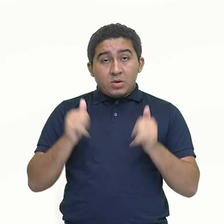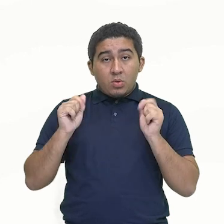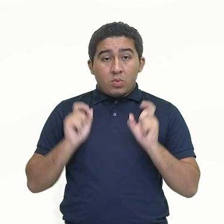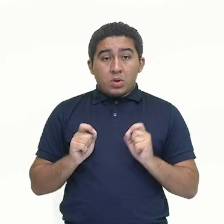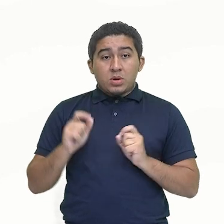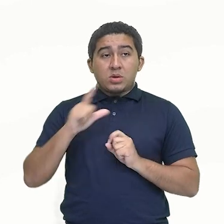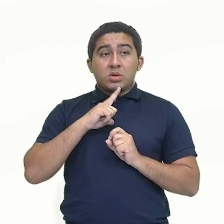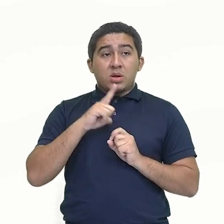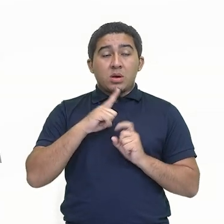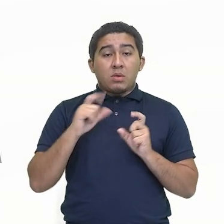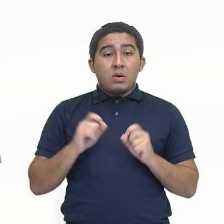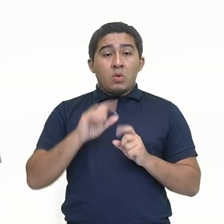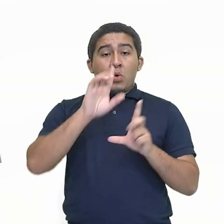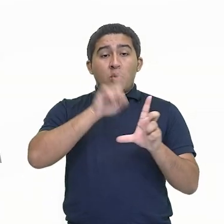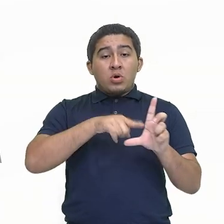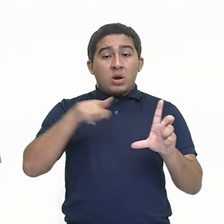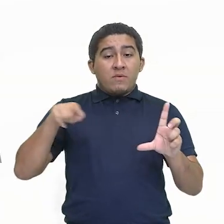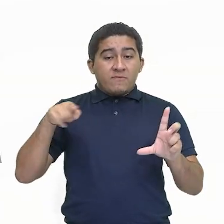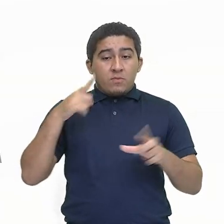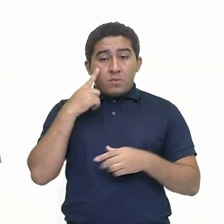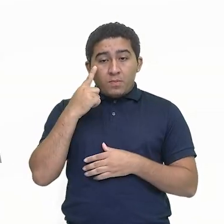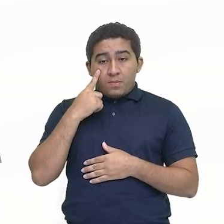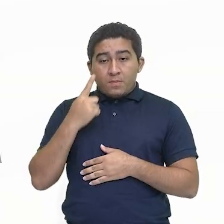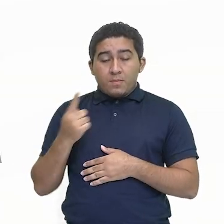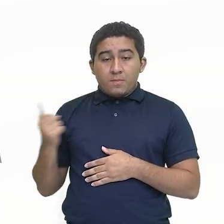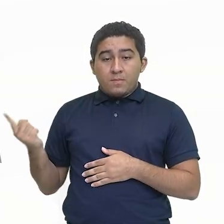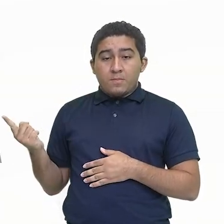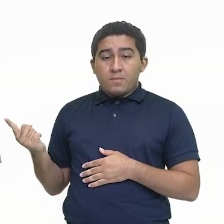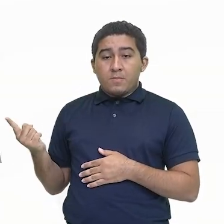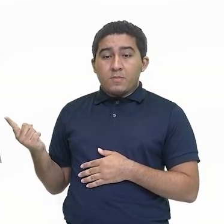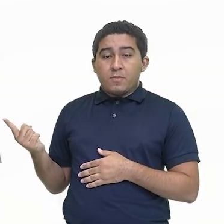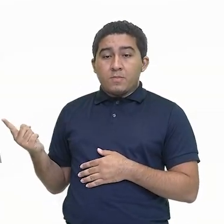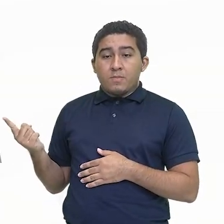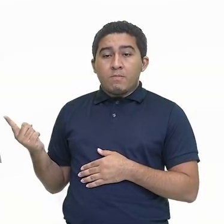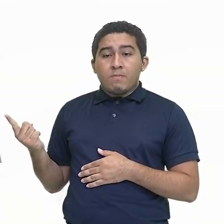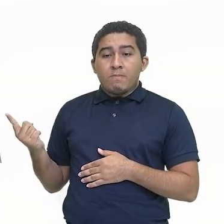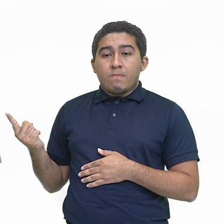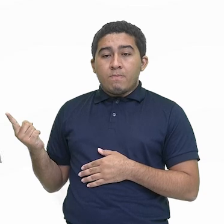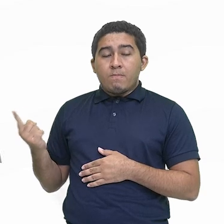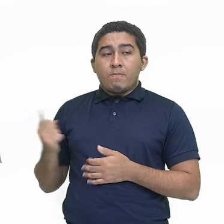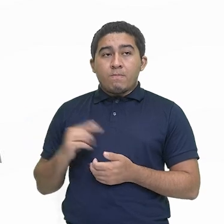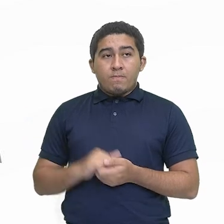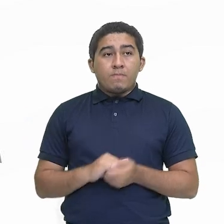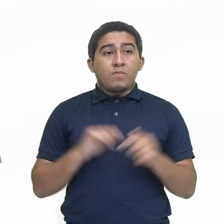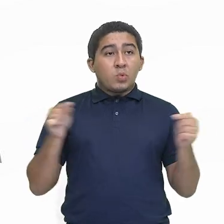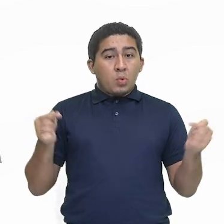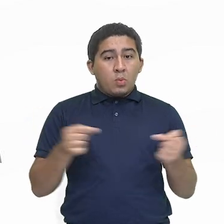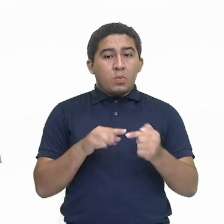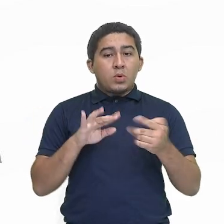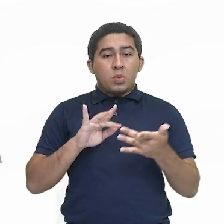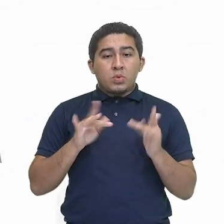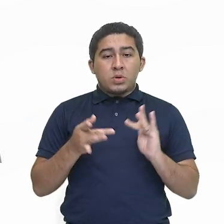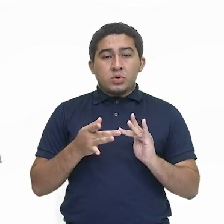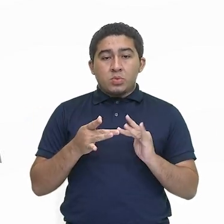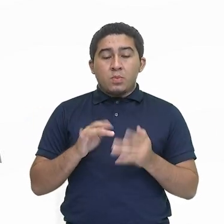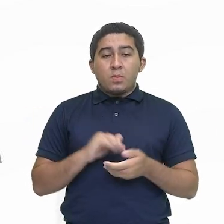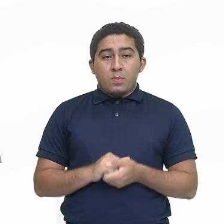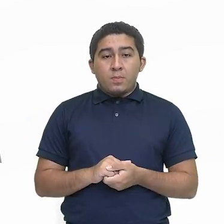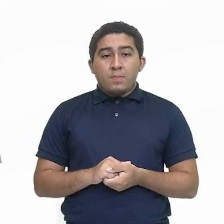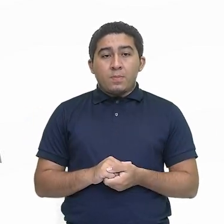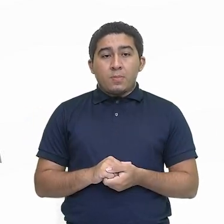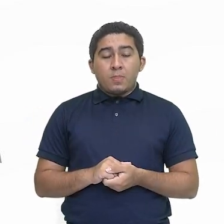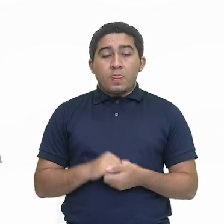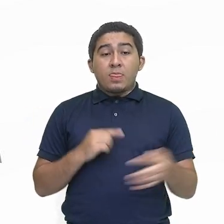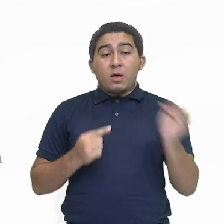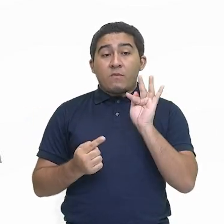tenho aí o gráfico dessa função, tá? Justamente desse contexto aí, ó. Aquela função que